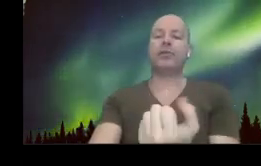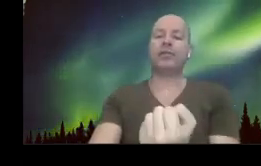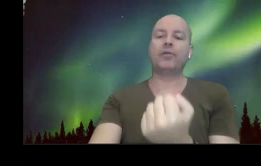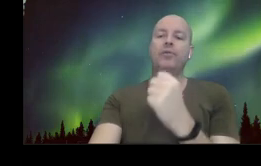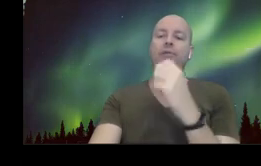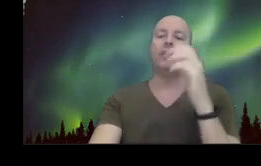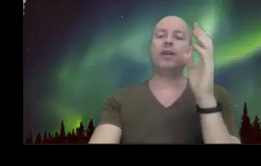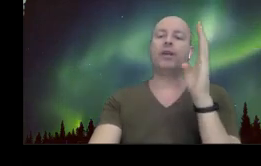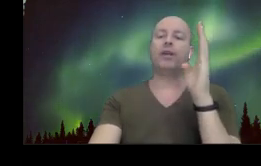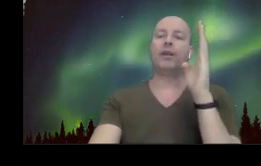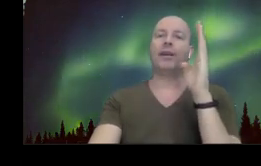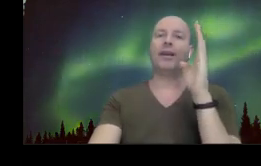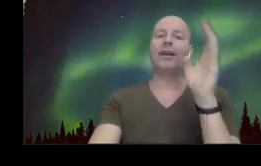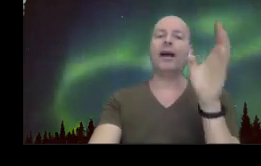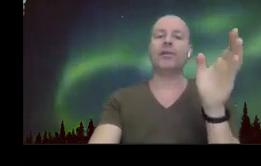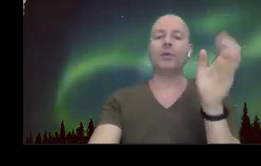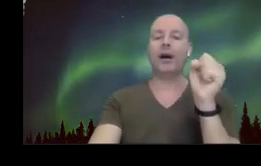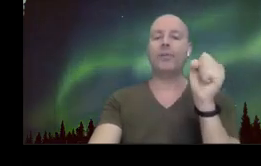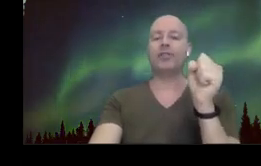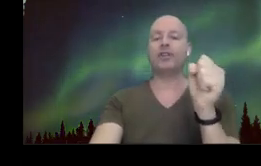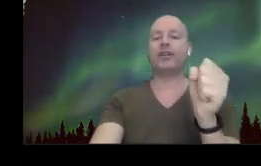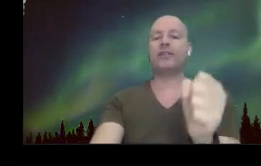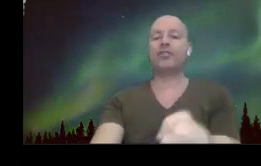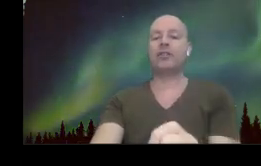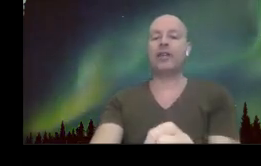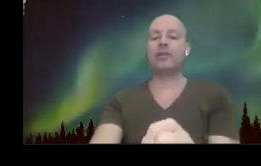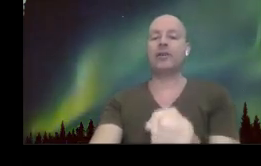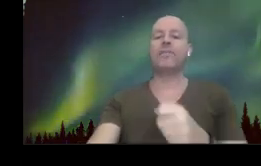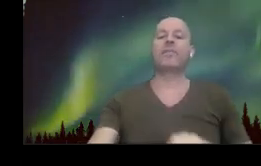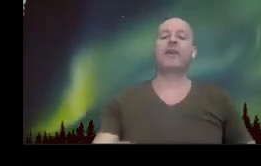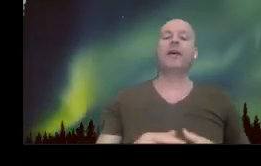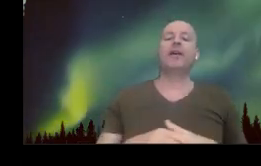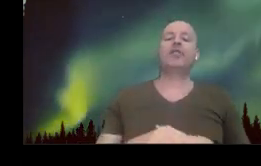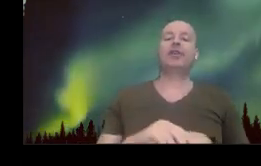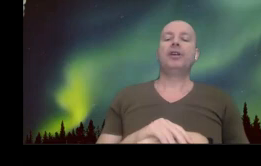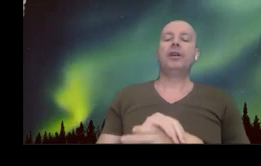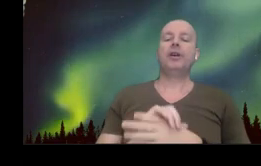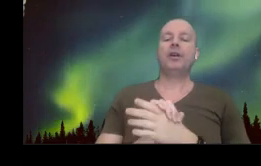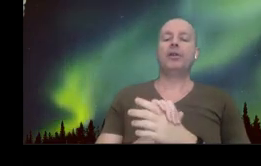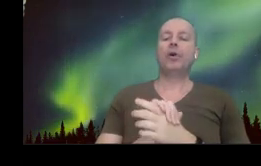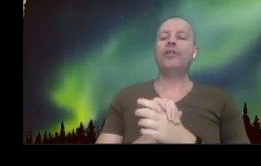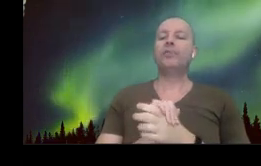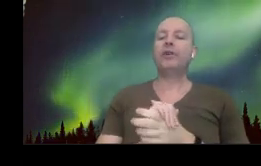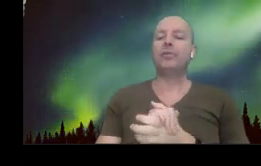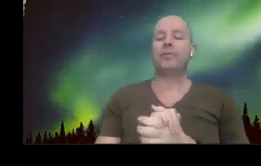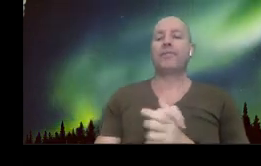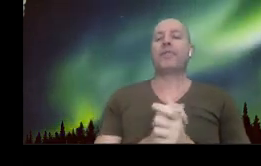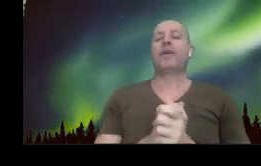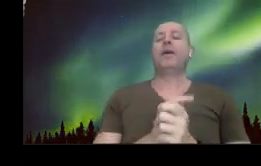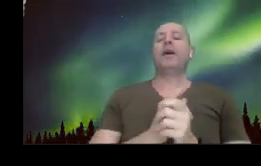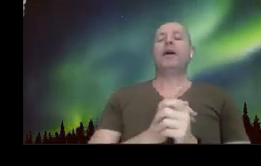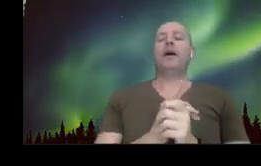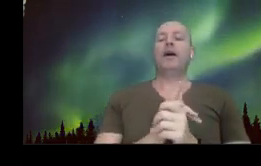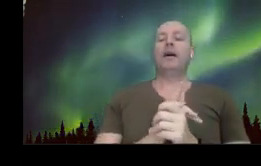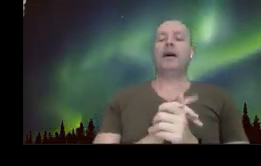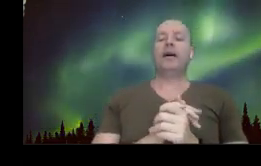unidade de conservação, foi criado a partir dessa legislação de 2000.